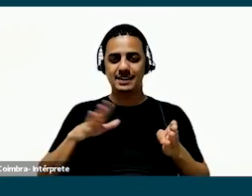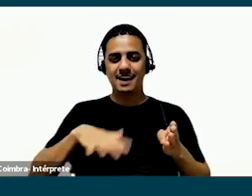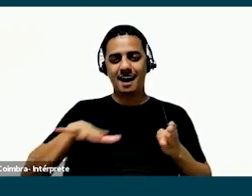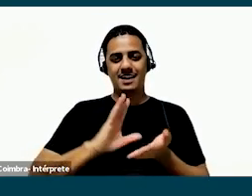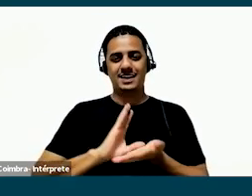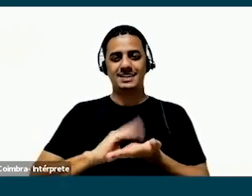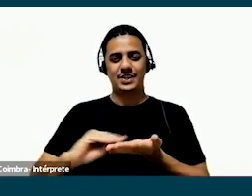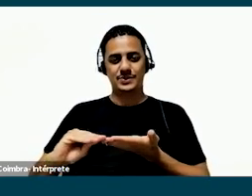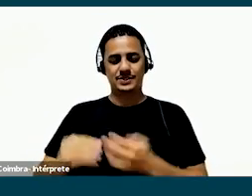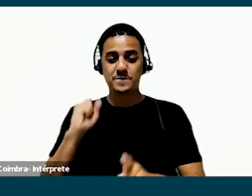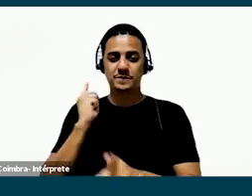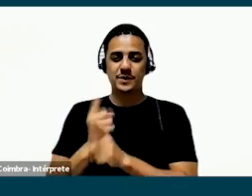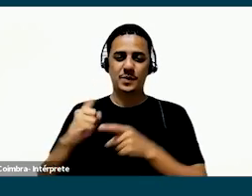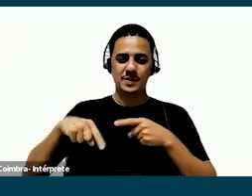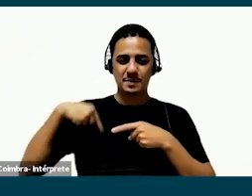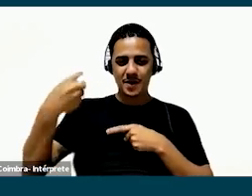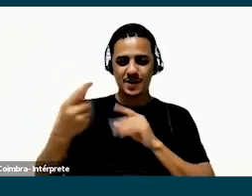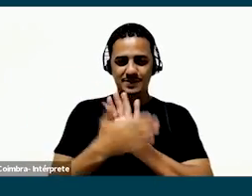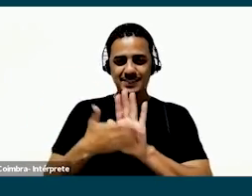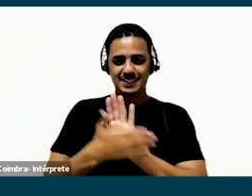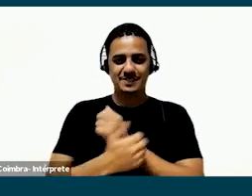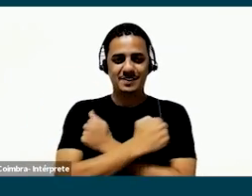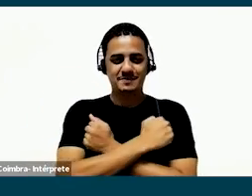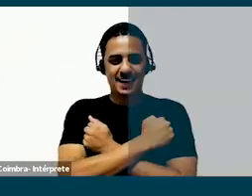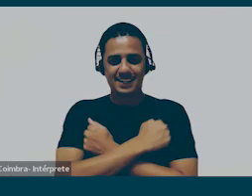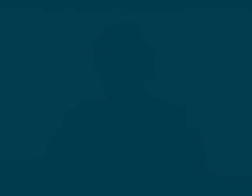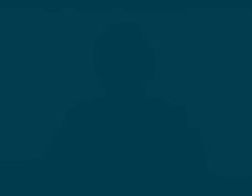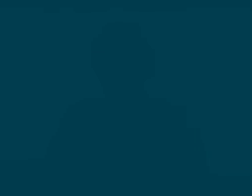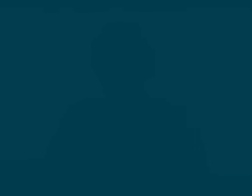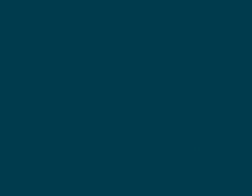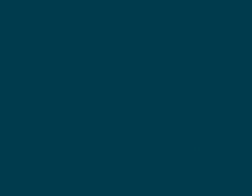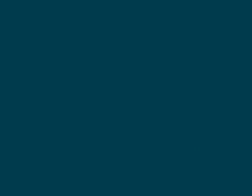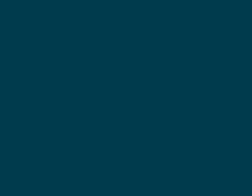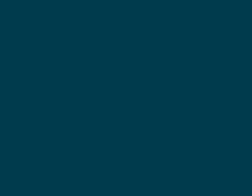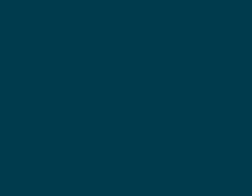abertas na área de dados também. A gente se encontra nas próximas sessões. Um abraço!